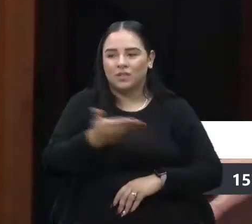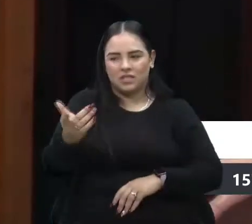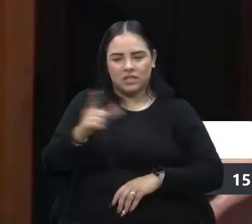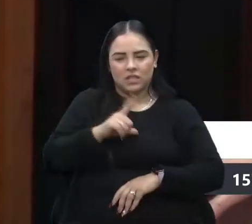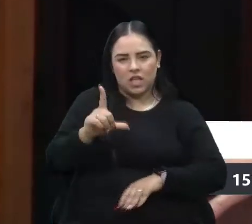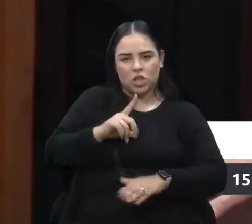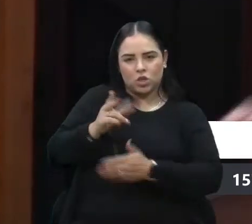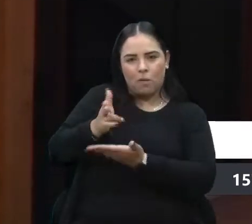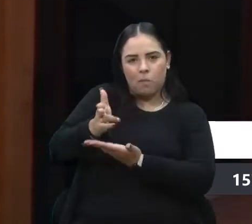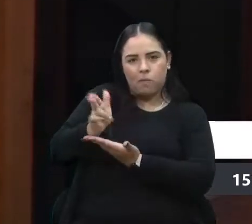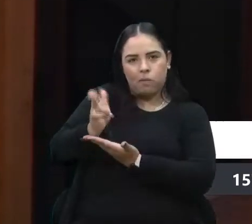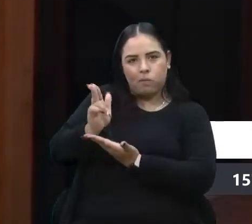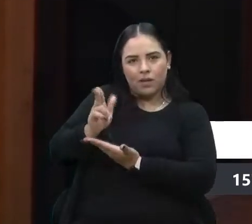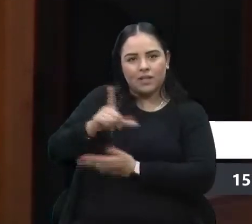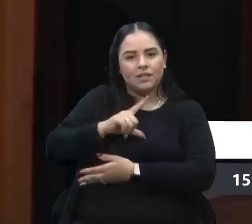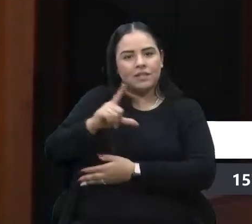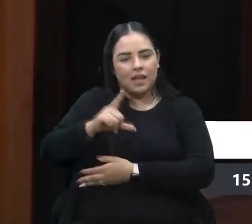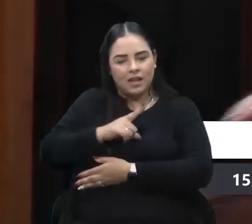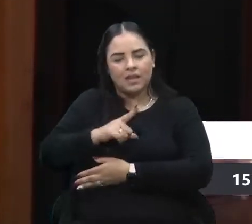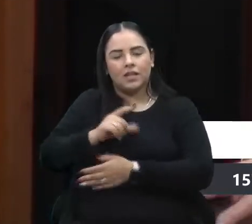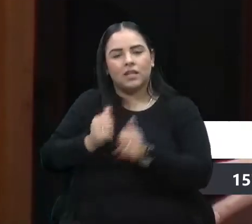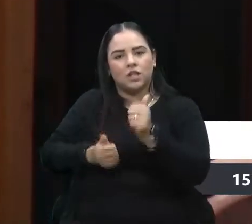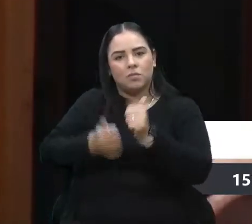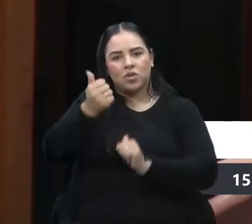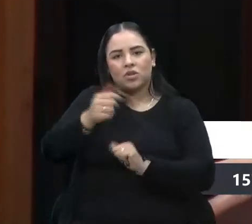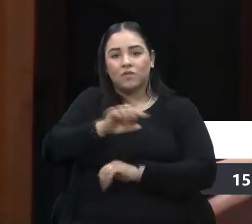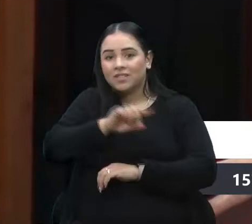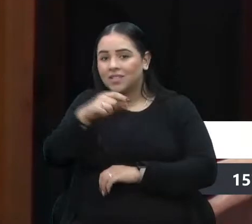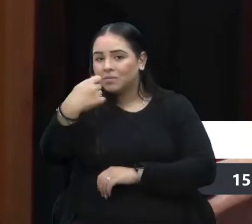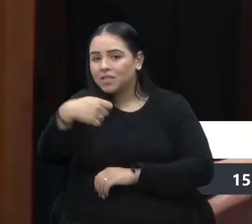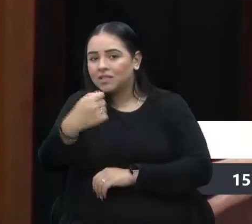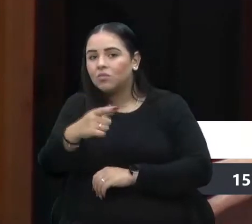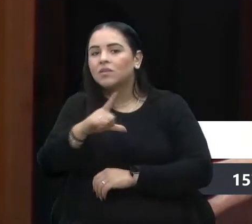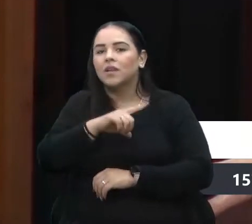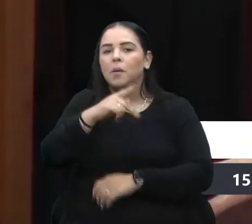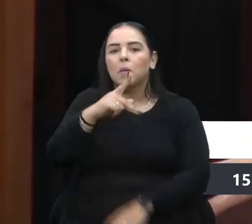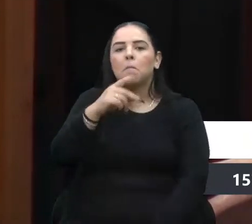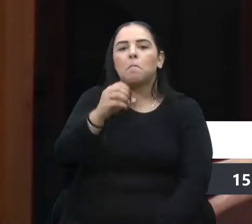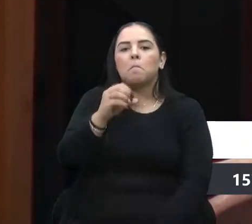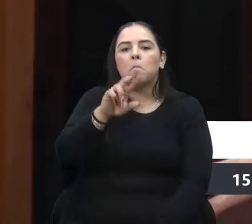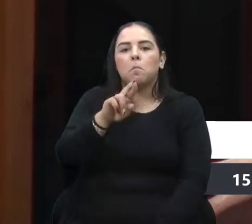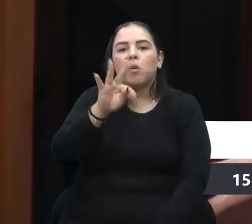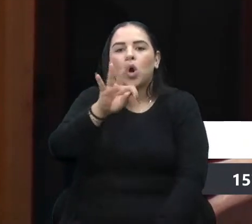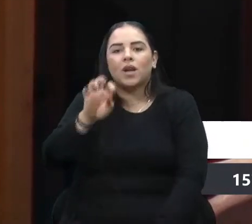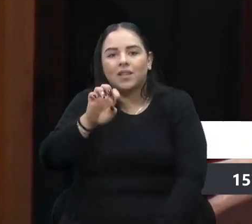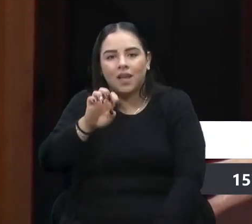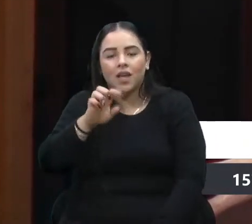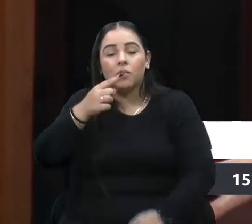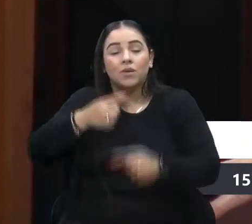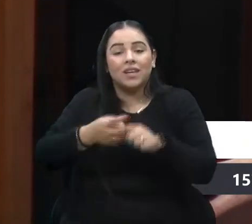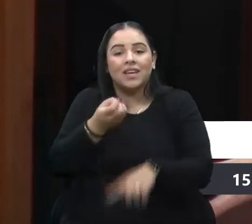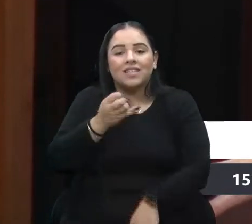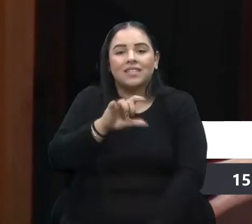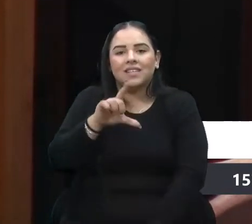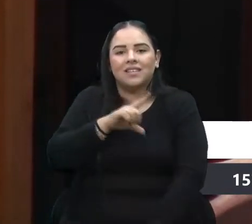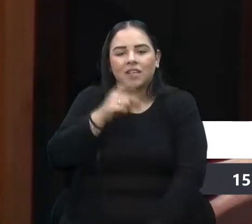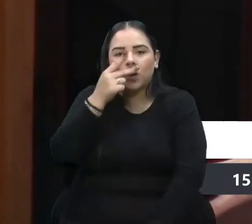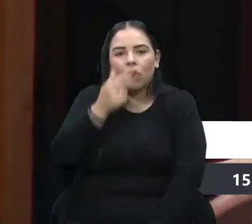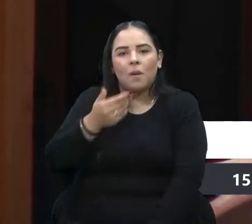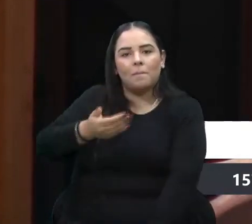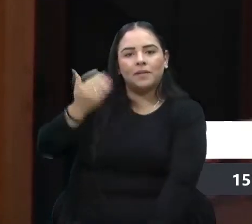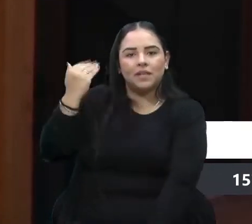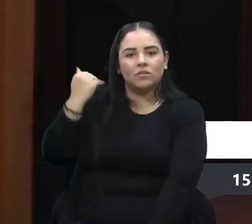como Esporte isso é precisam ter o porte de armas também porque se você tiver a arma como era uma vez